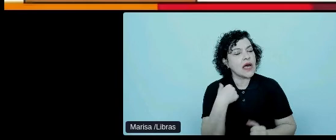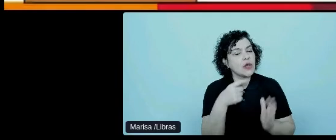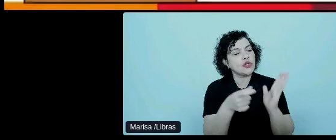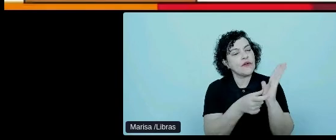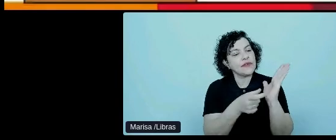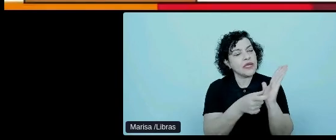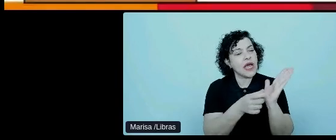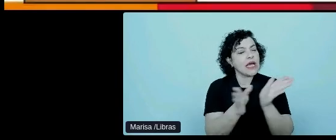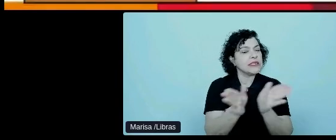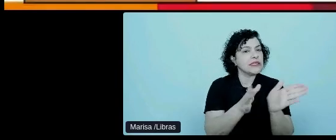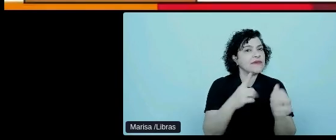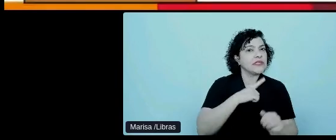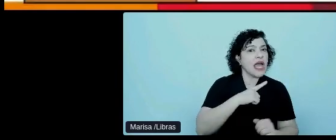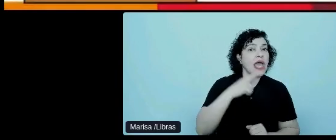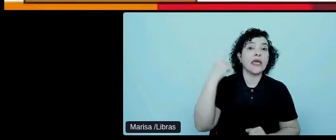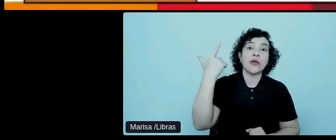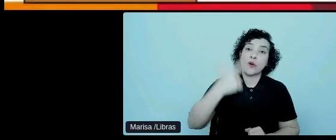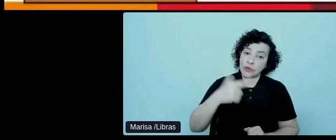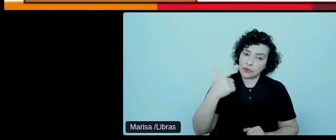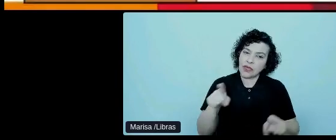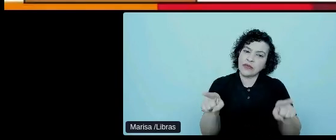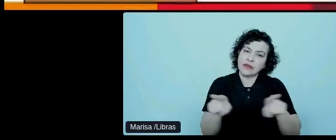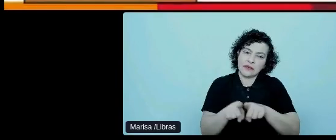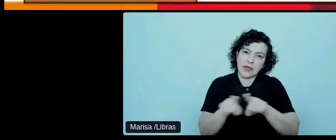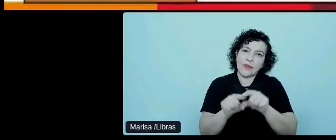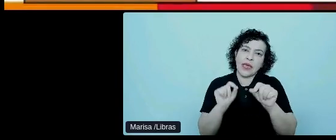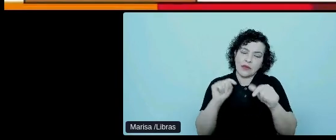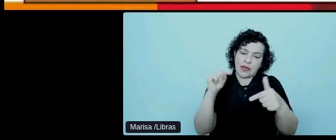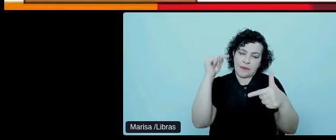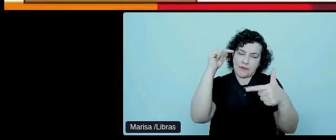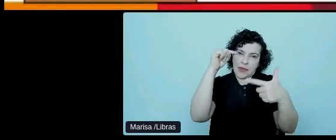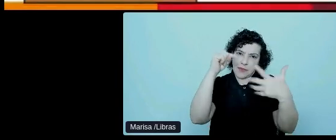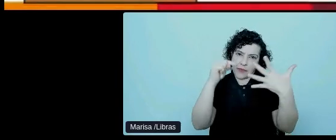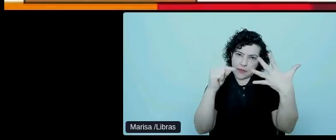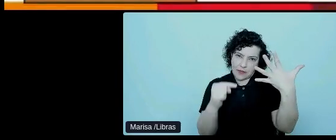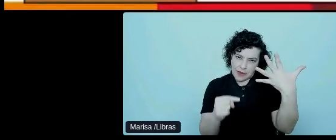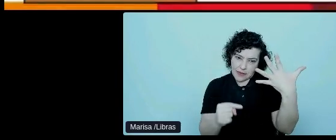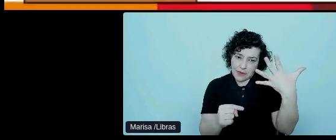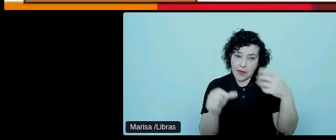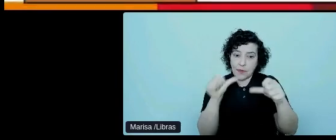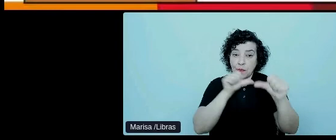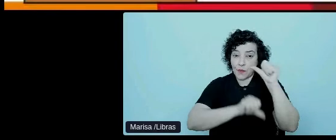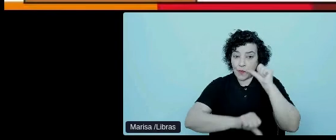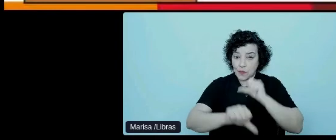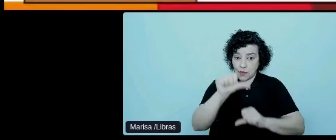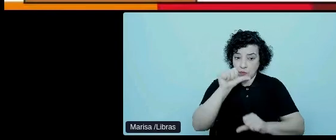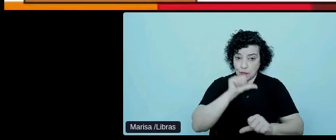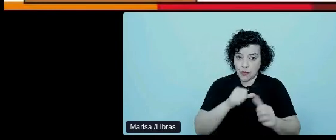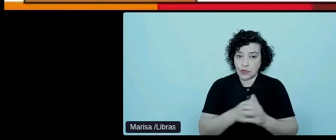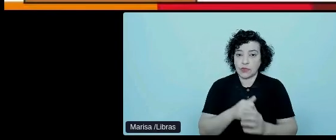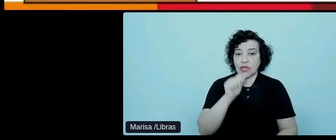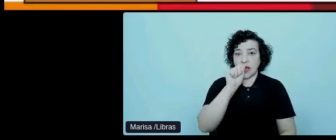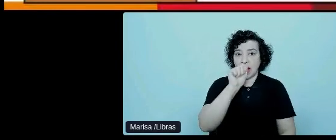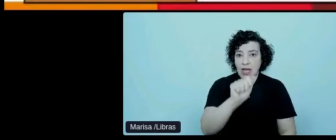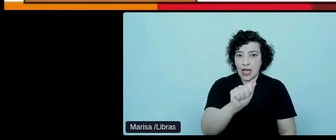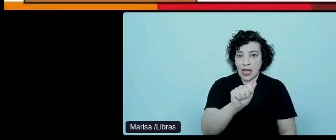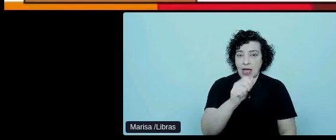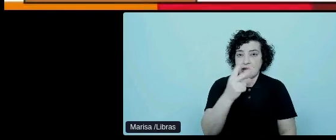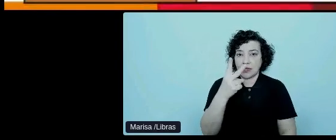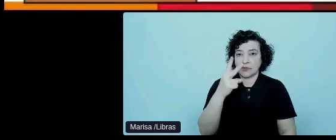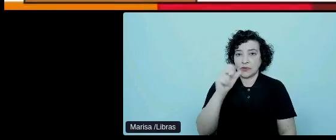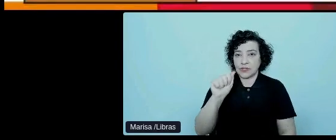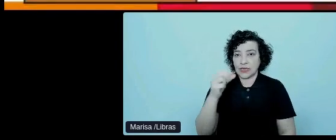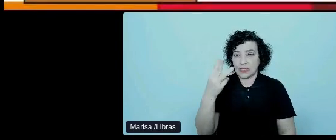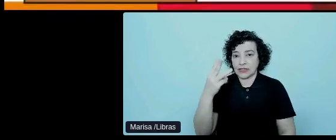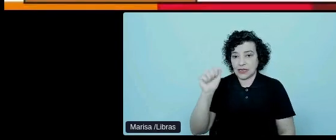ou não, tá? E os níveis de conformidade que eu disse para vocês, que muda de A, 2A, 3A para